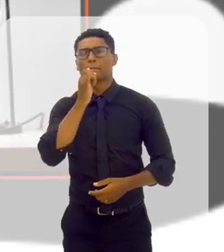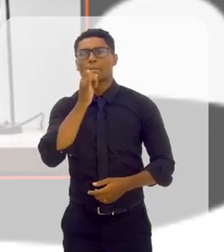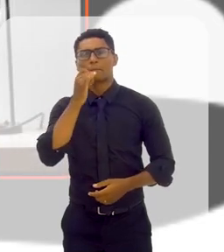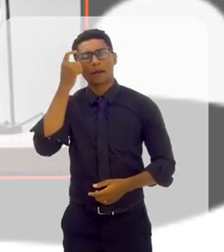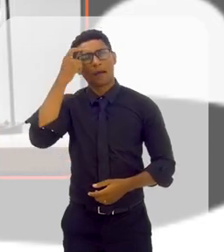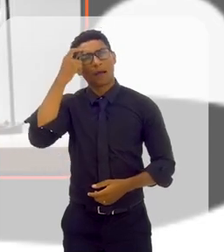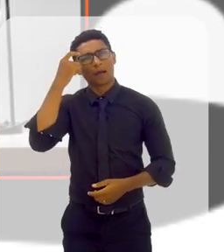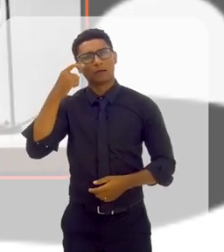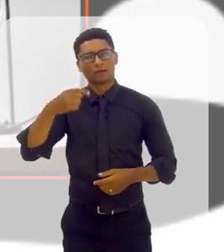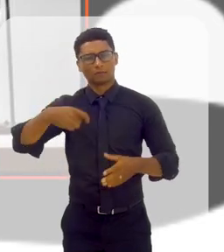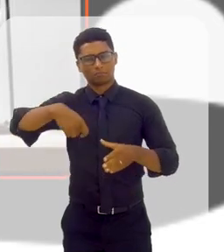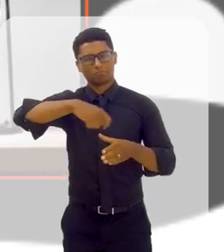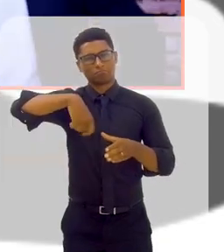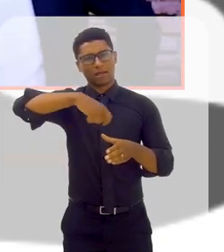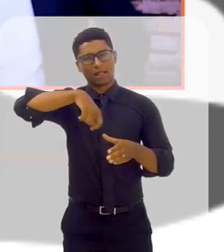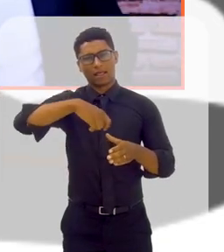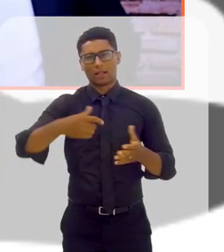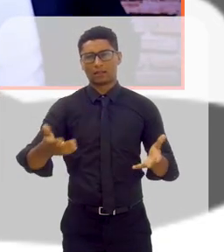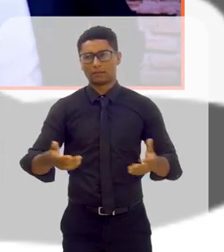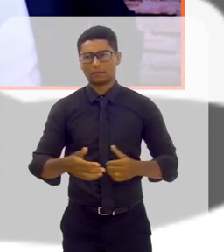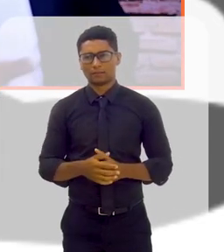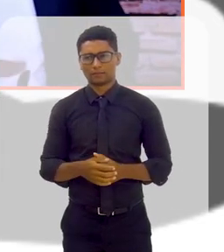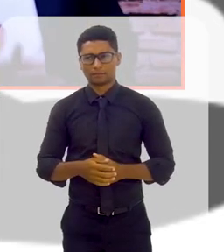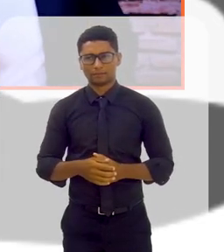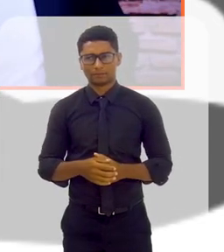olha eu tô imaginando aqui panelas